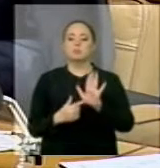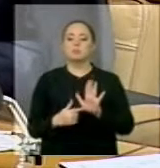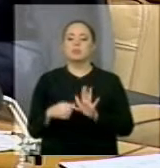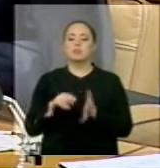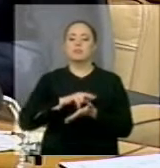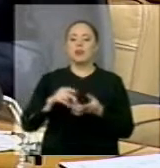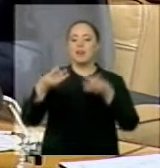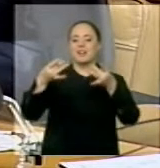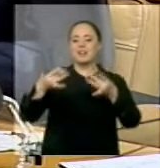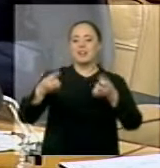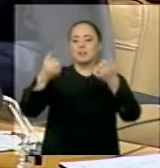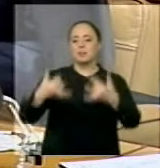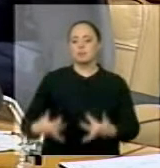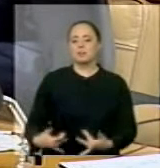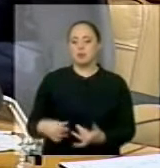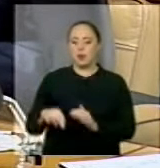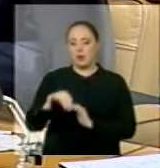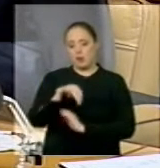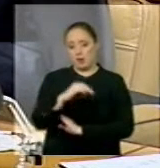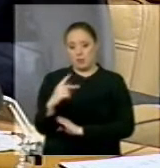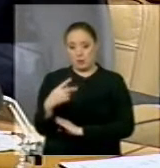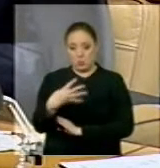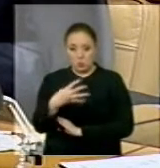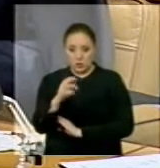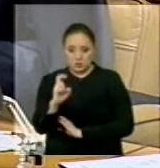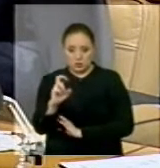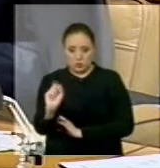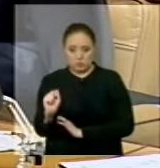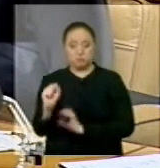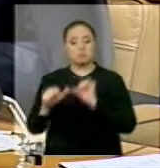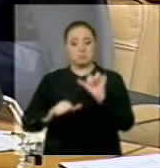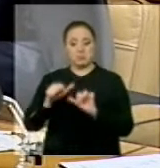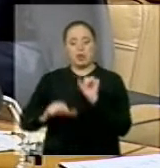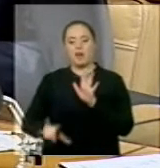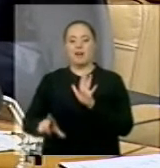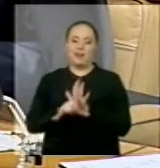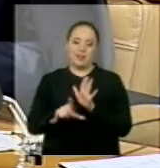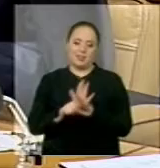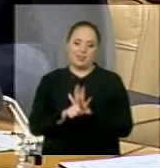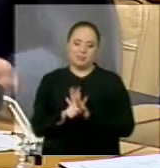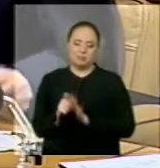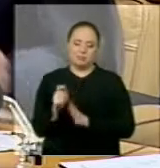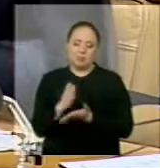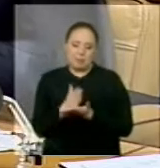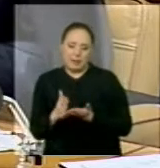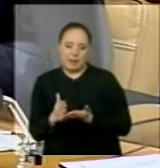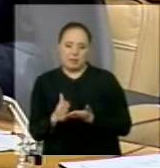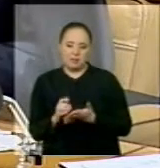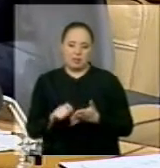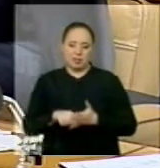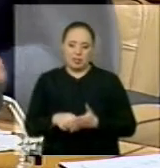motivos da medida provisória 458, que se converteu na lei parcialmente impugnada, que é a Lei